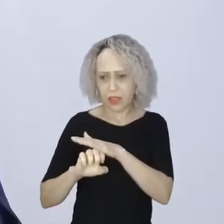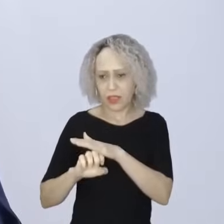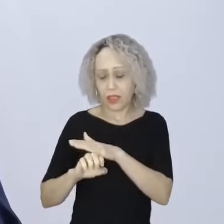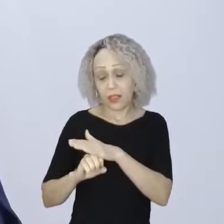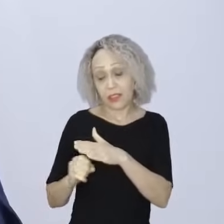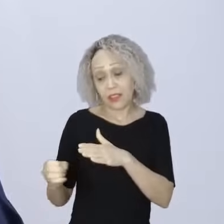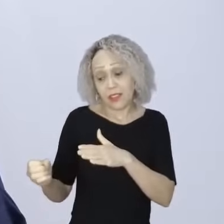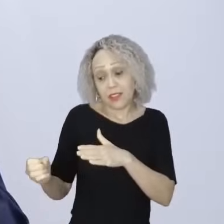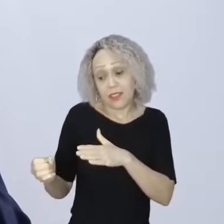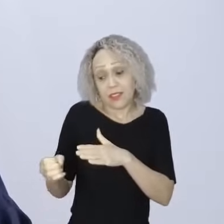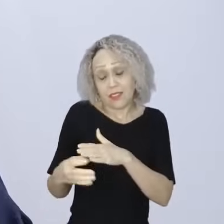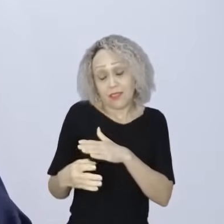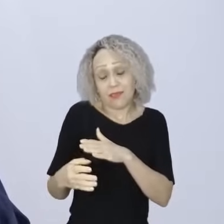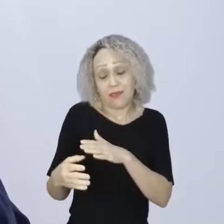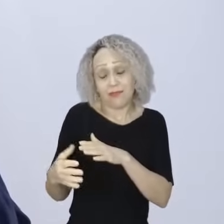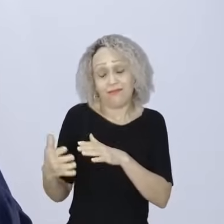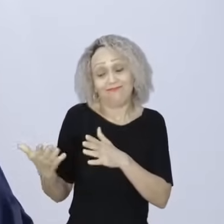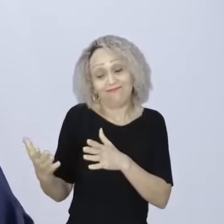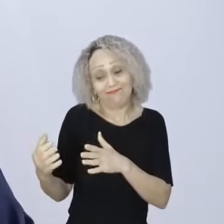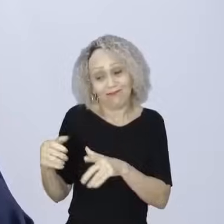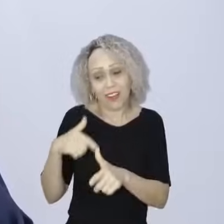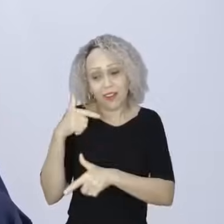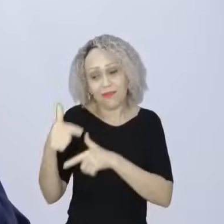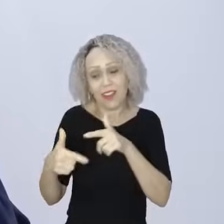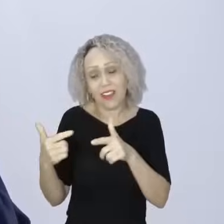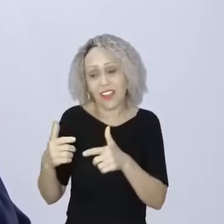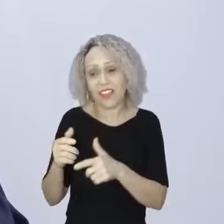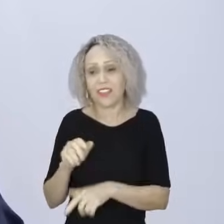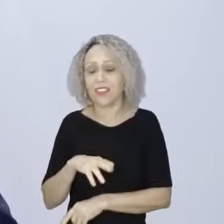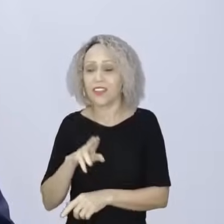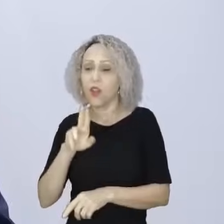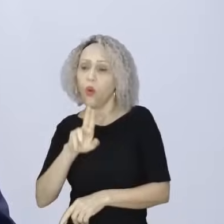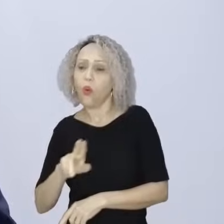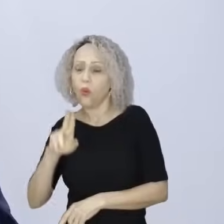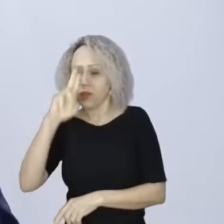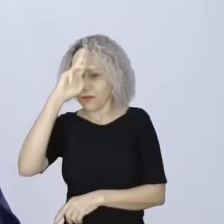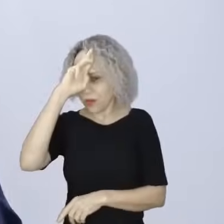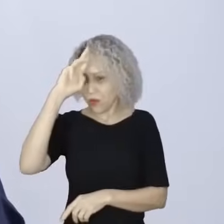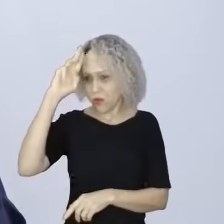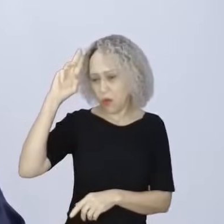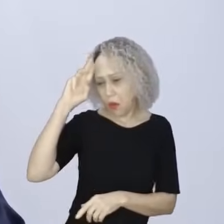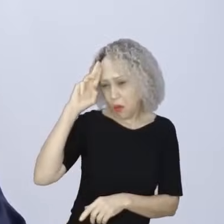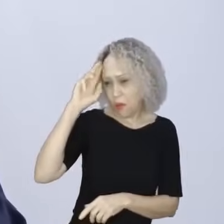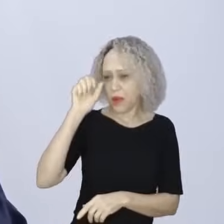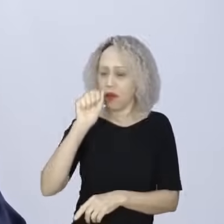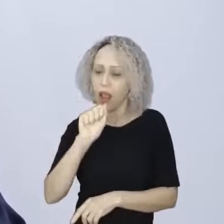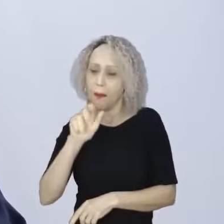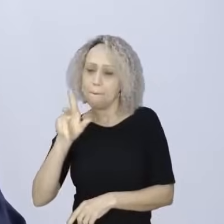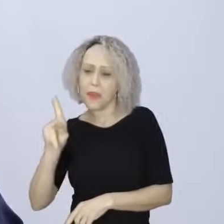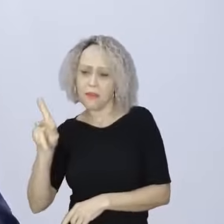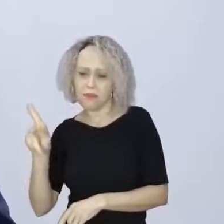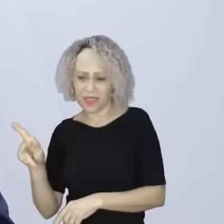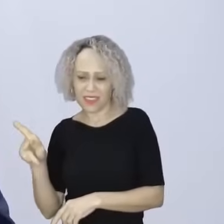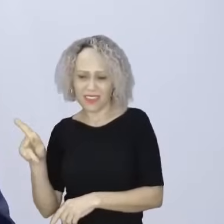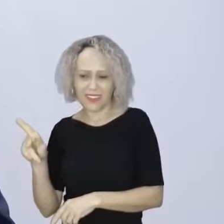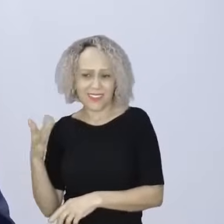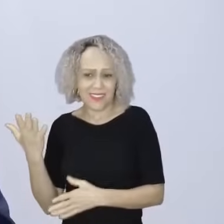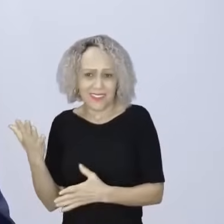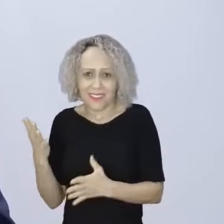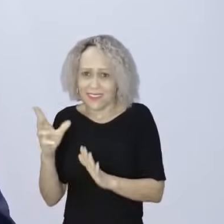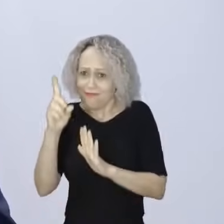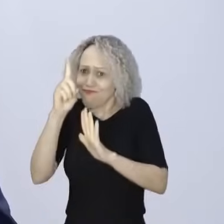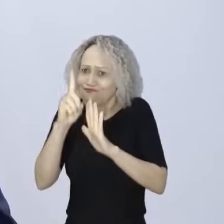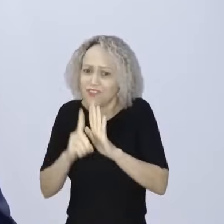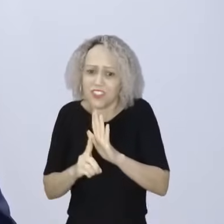do trabalho precarizado, que costumou se chamar de uberização, tratando, discutindo, dialogando,